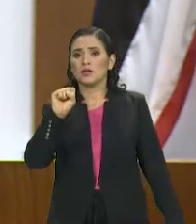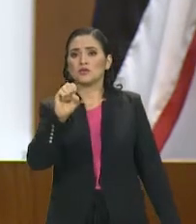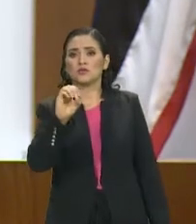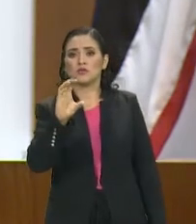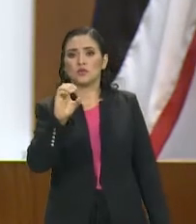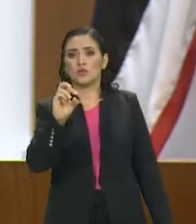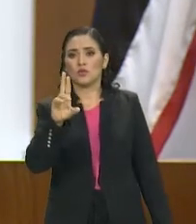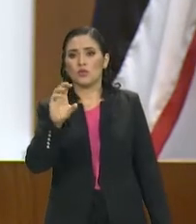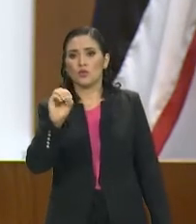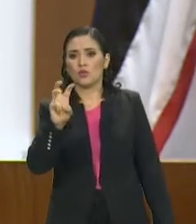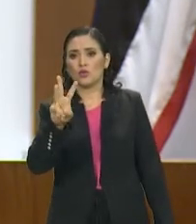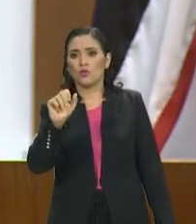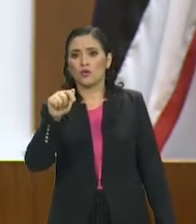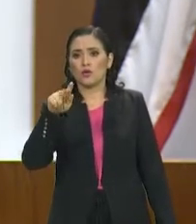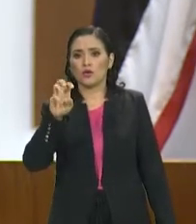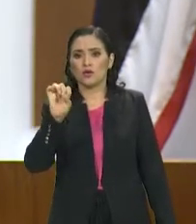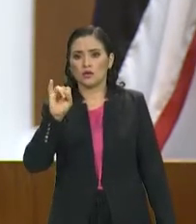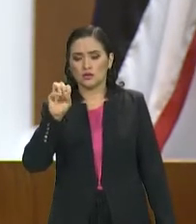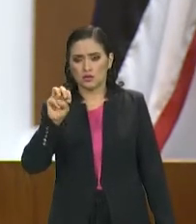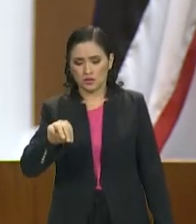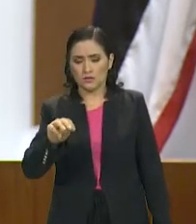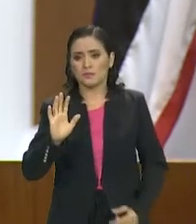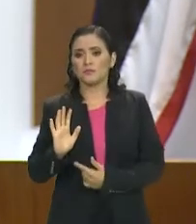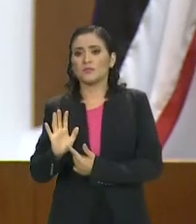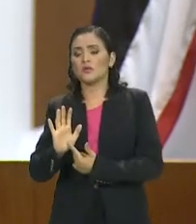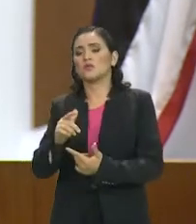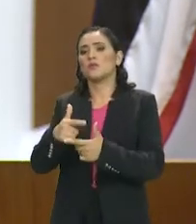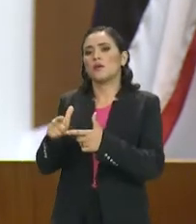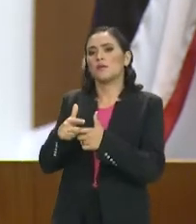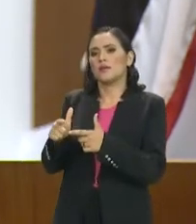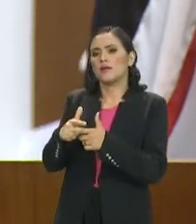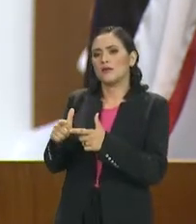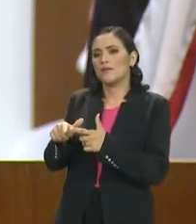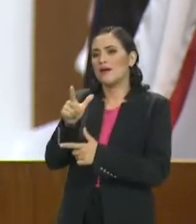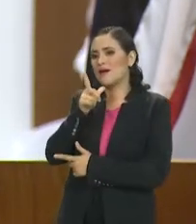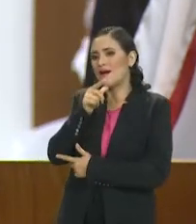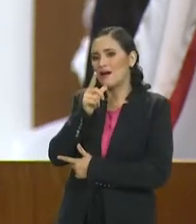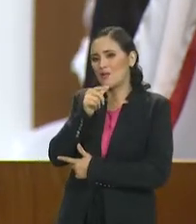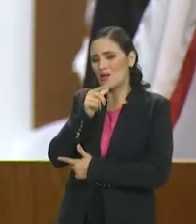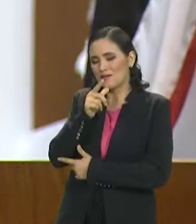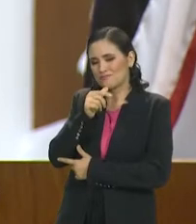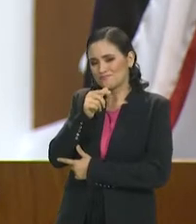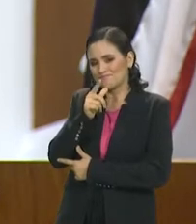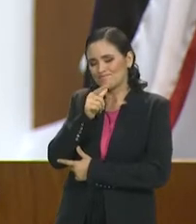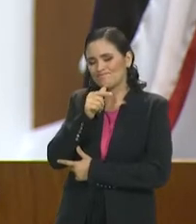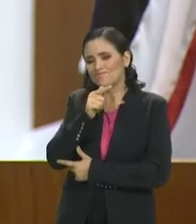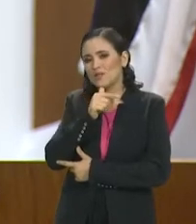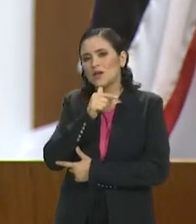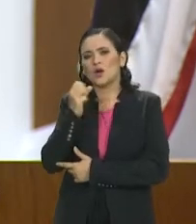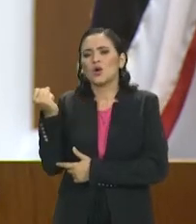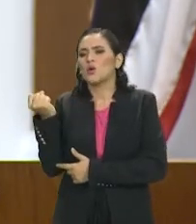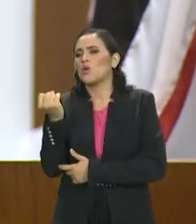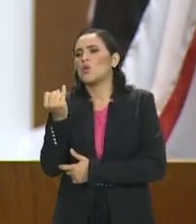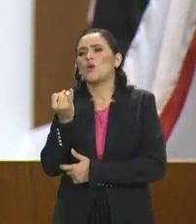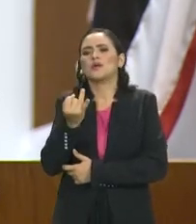mostrou também o problema da questão das águas, a quantidade de chuva, a quantidade